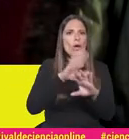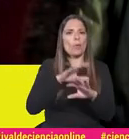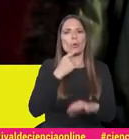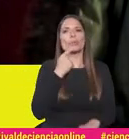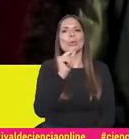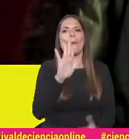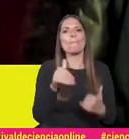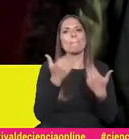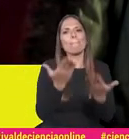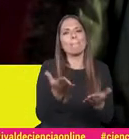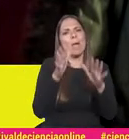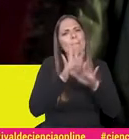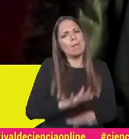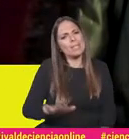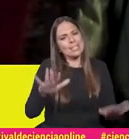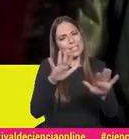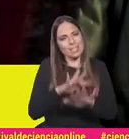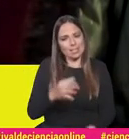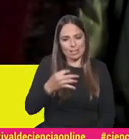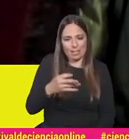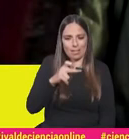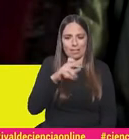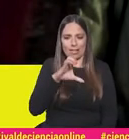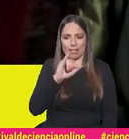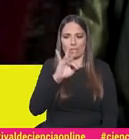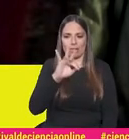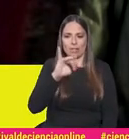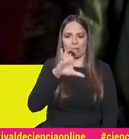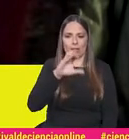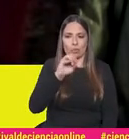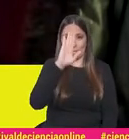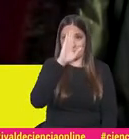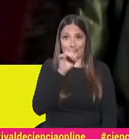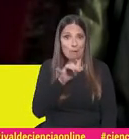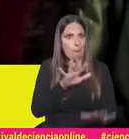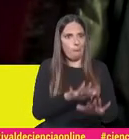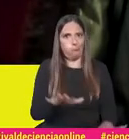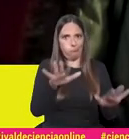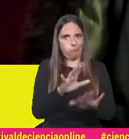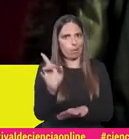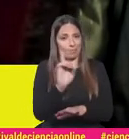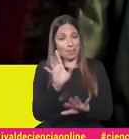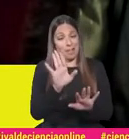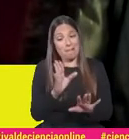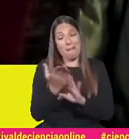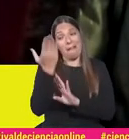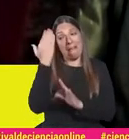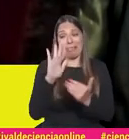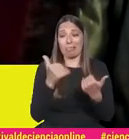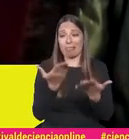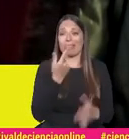chamou rapidamente um Oceano Pacífico. Hoje sabemos que ele não tem muito de Pacífico, mas foi assim que lhe